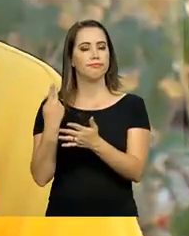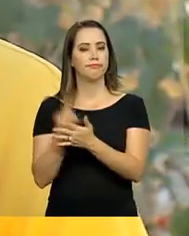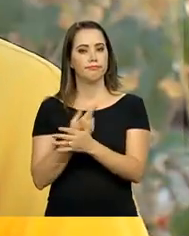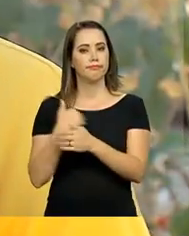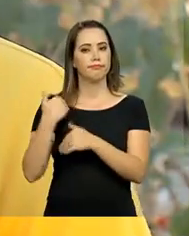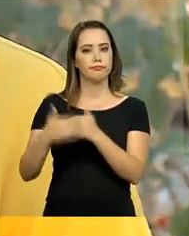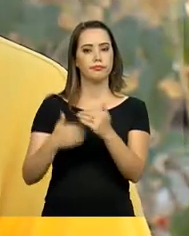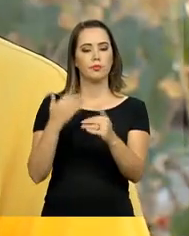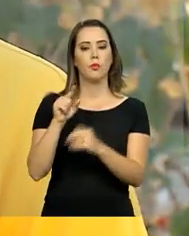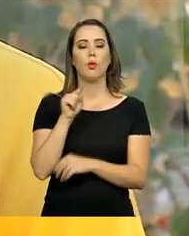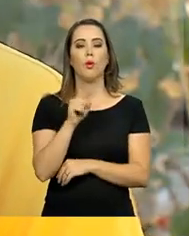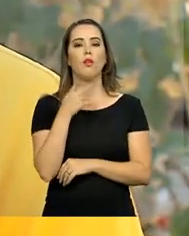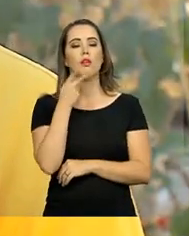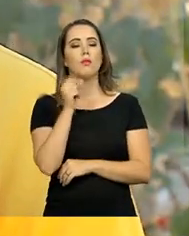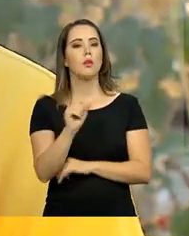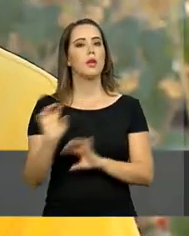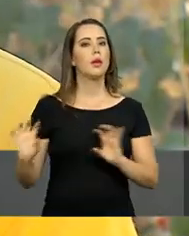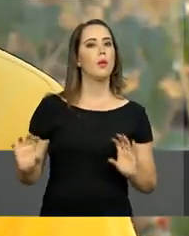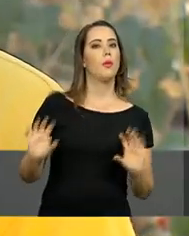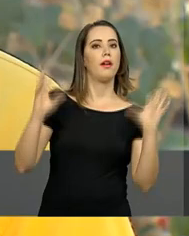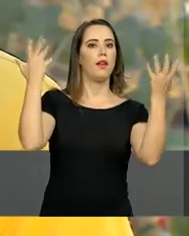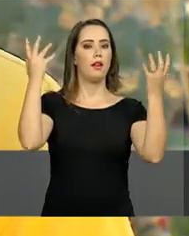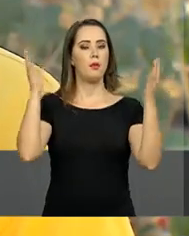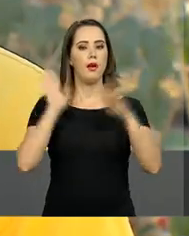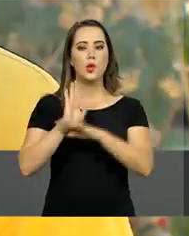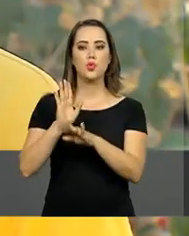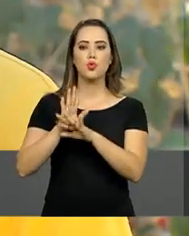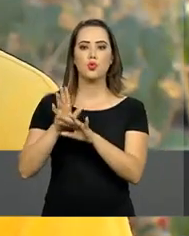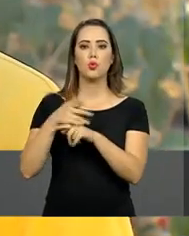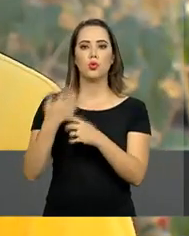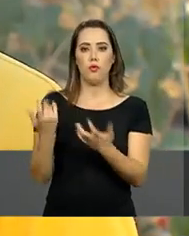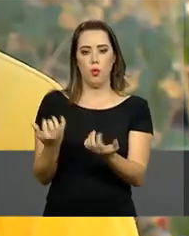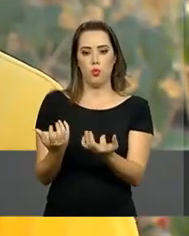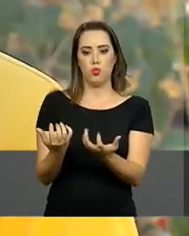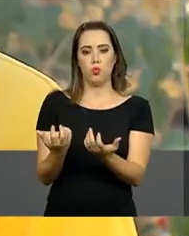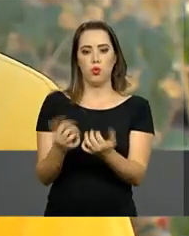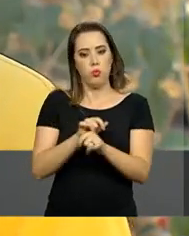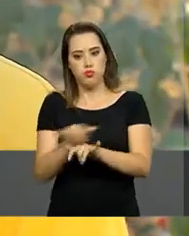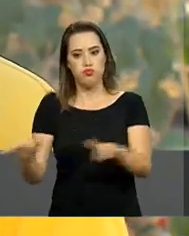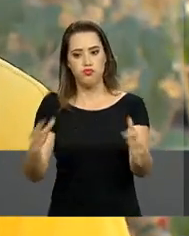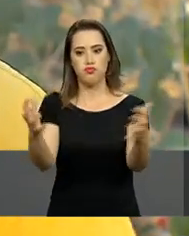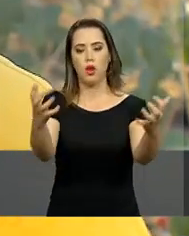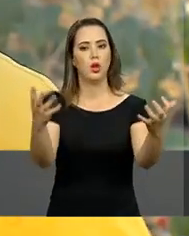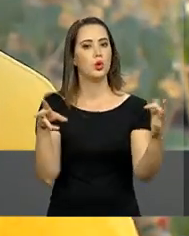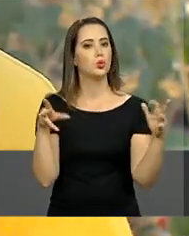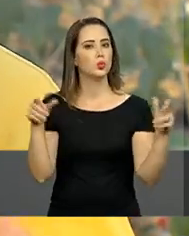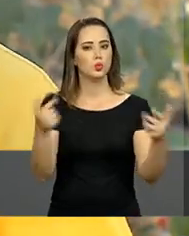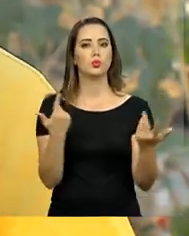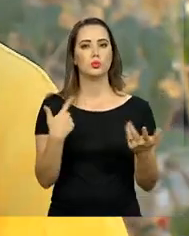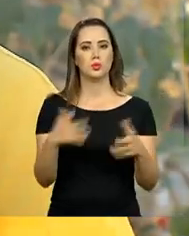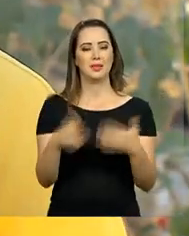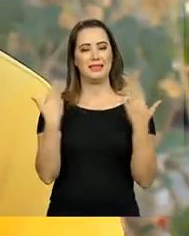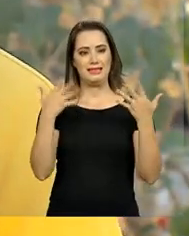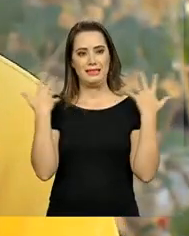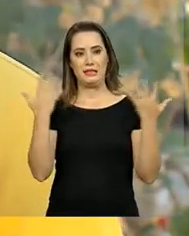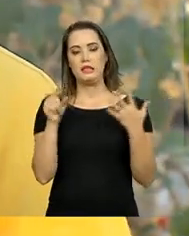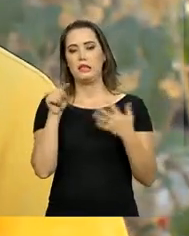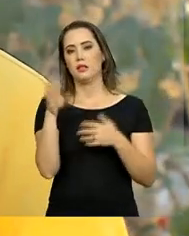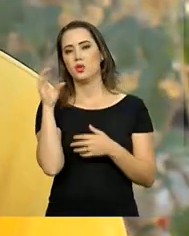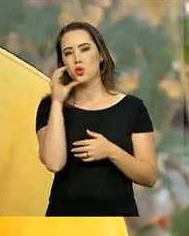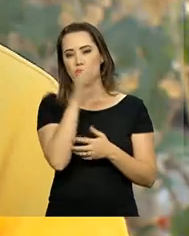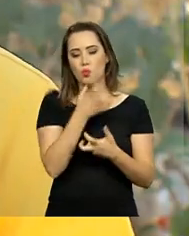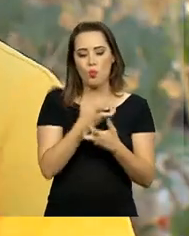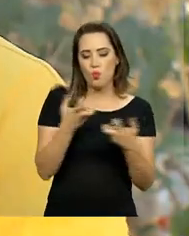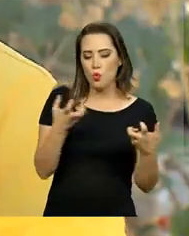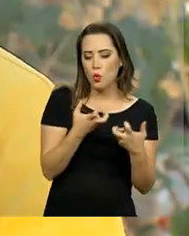clima ajuda a propagação do incêndio não é tendo seca e temperaturas elevadas o incêndio se propaga mais rápido e